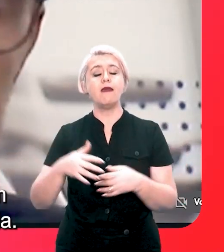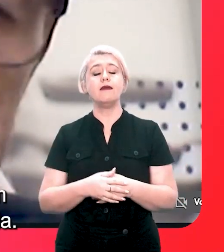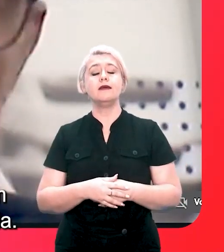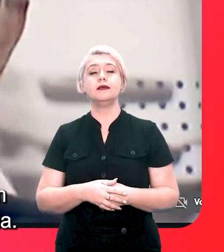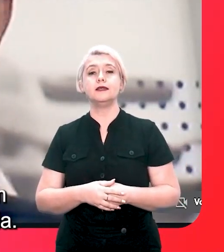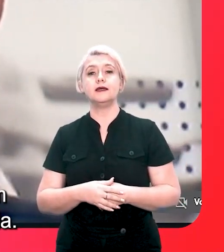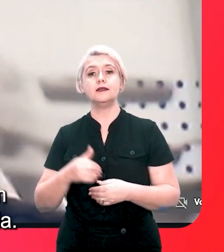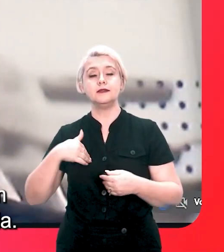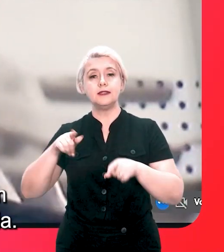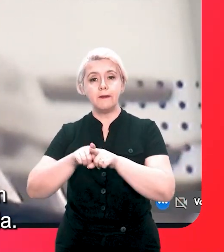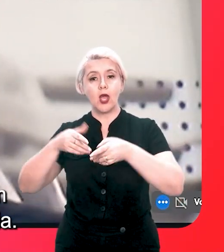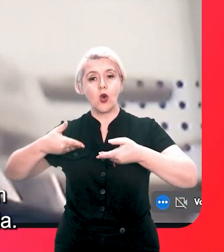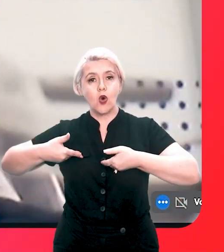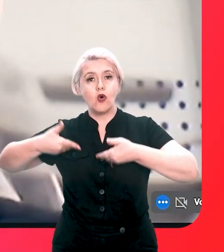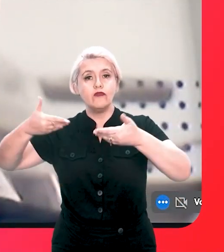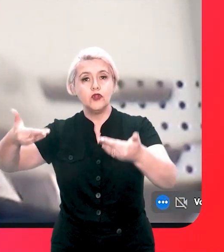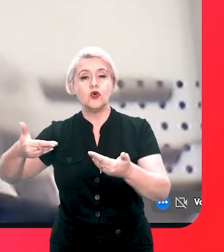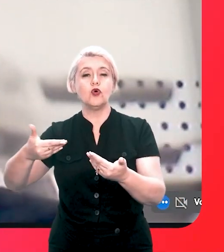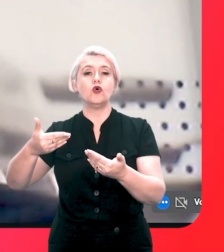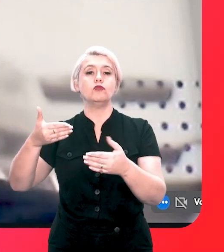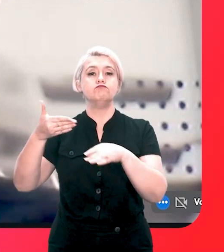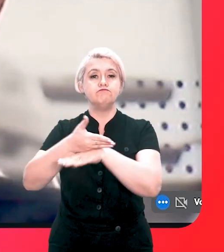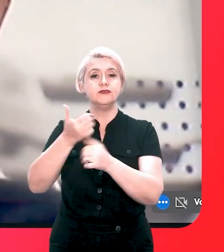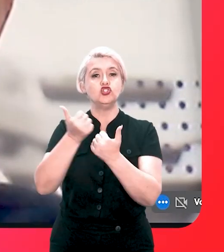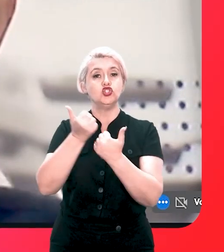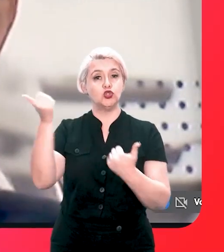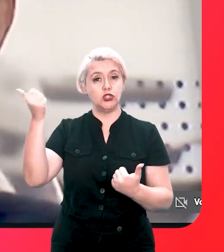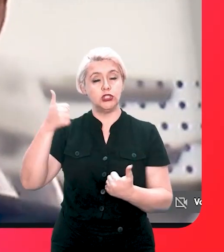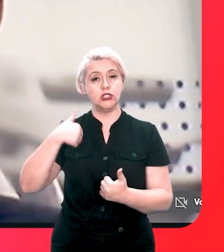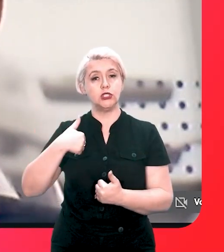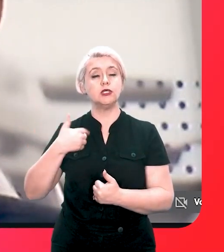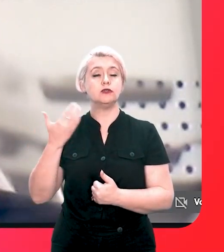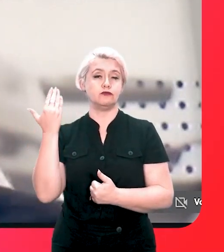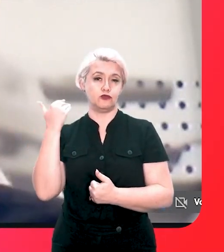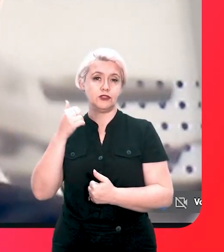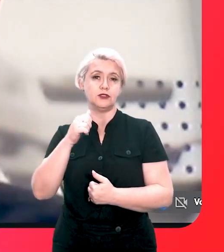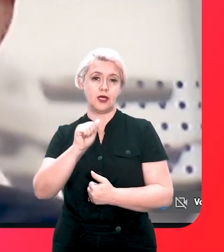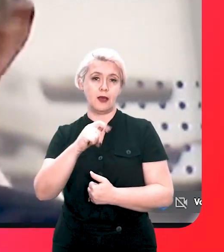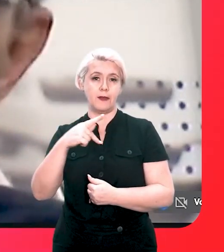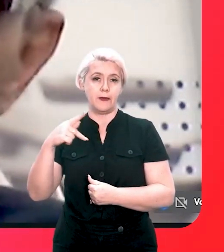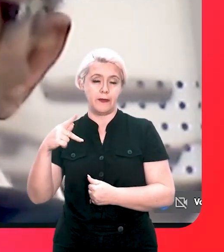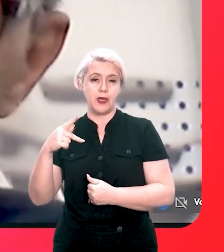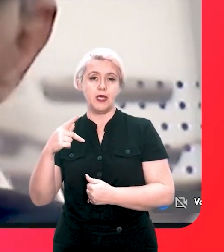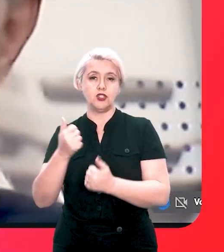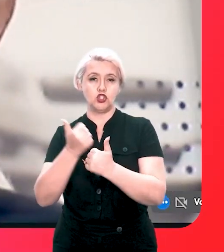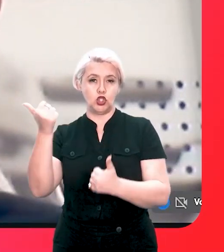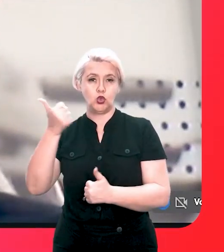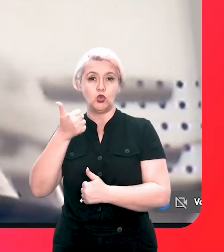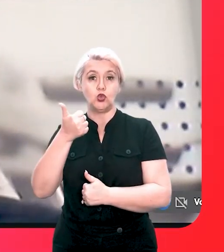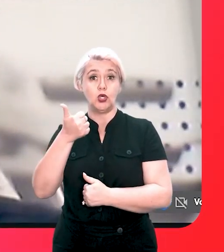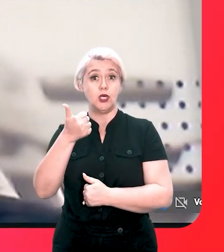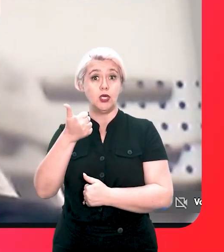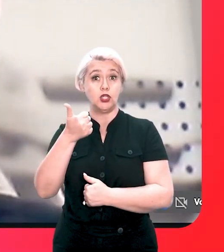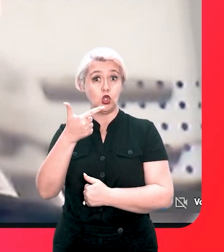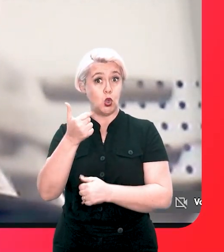me convidaram para uma diretoria. Eu fui diretor da PABB já por 12 anos, diretor,